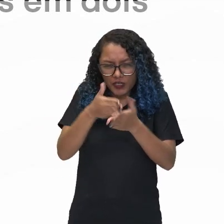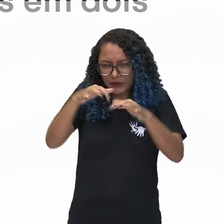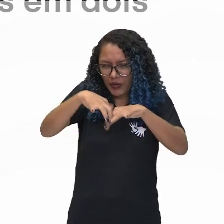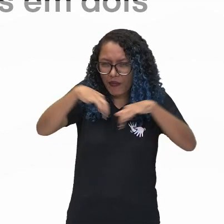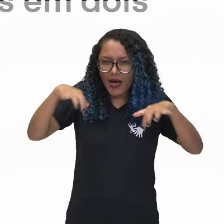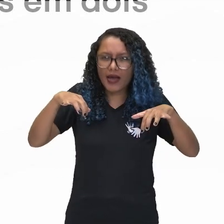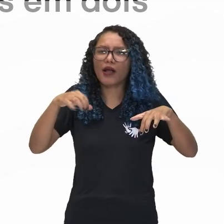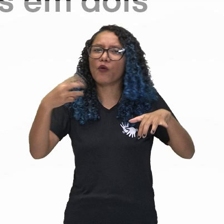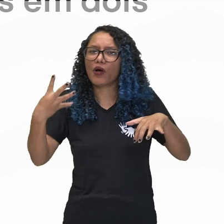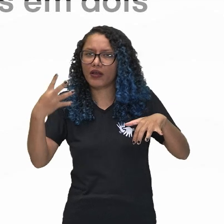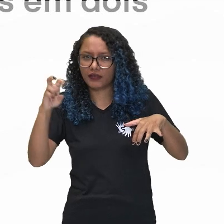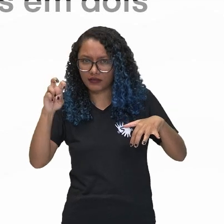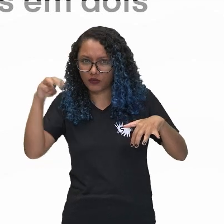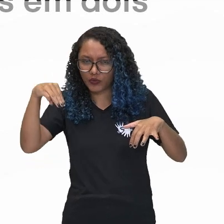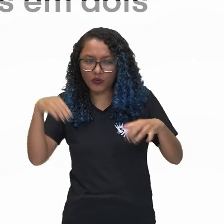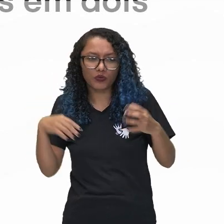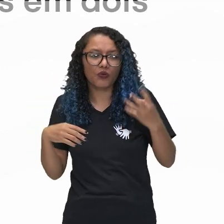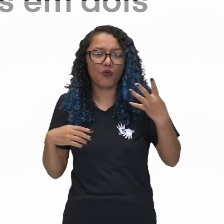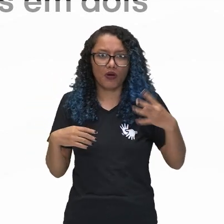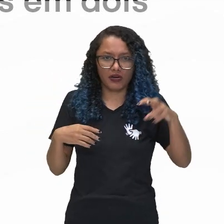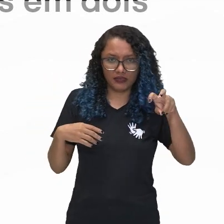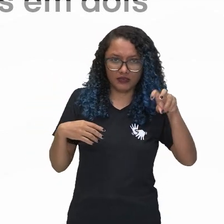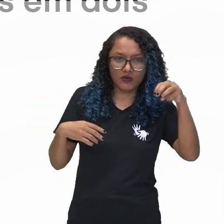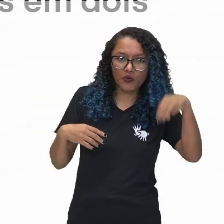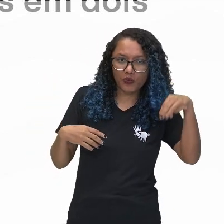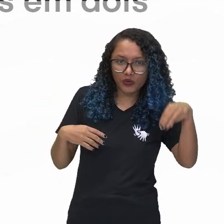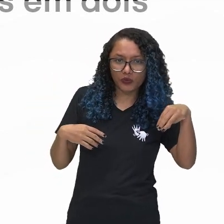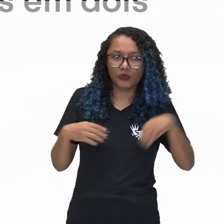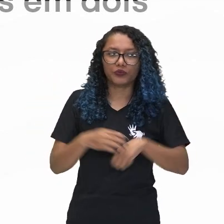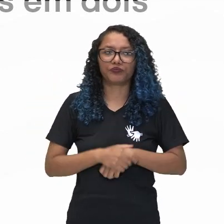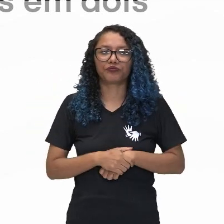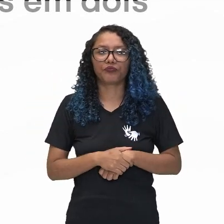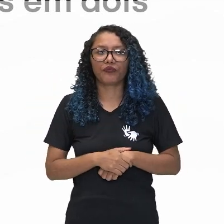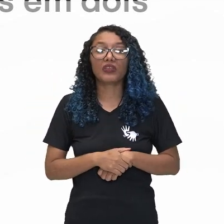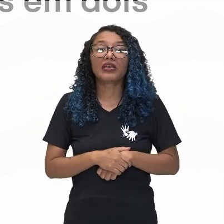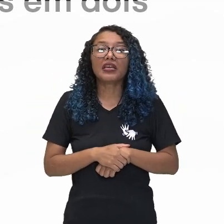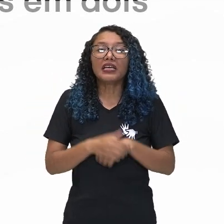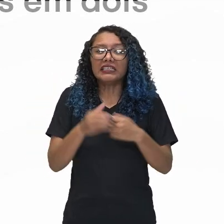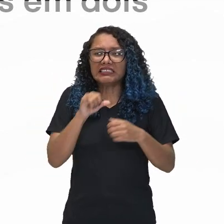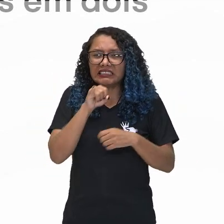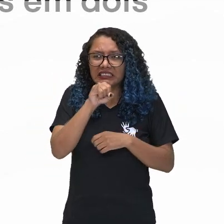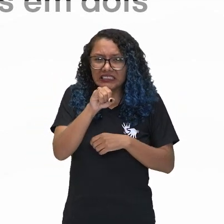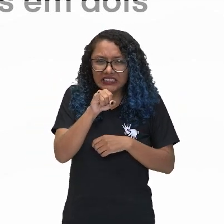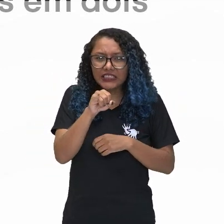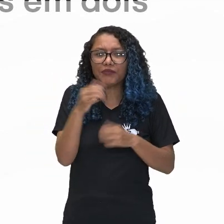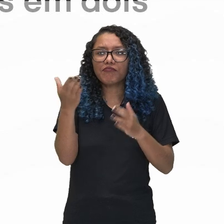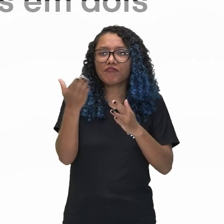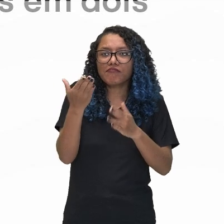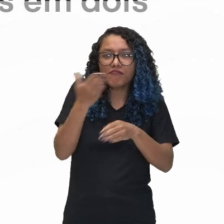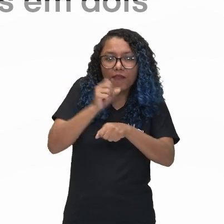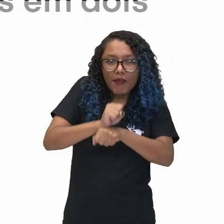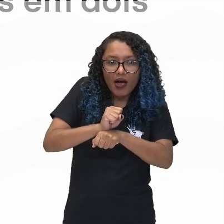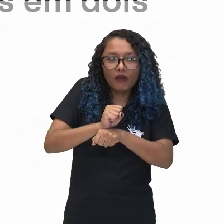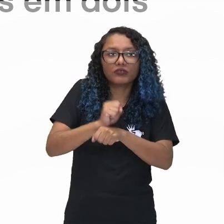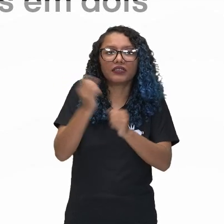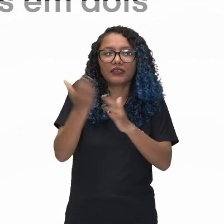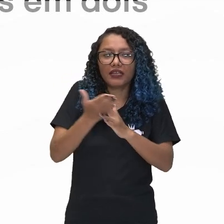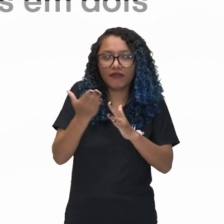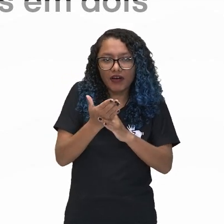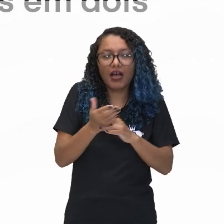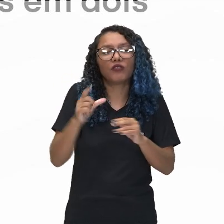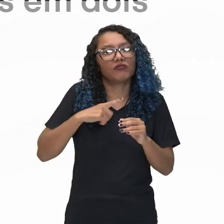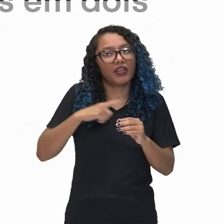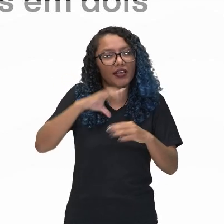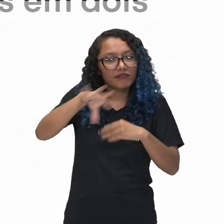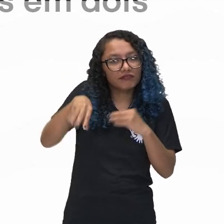minutos, e as pautas são respostas com acréscimos determinados pelo árbitro. Muito